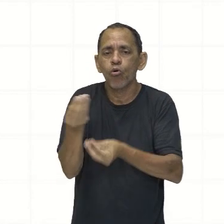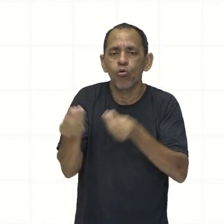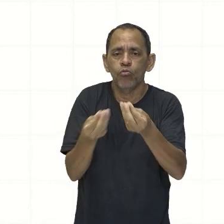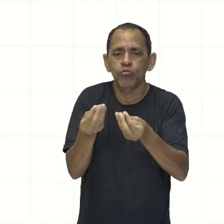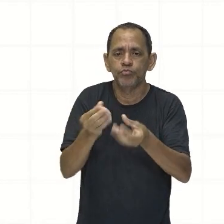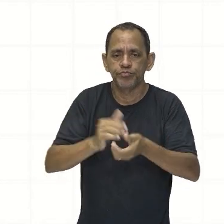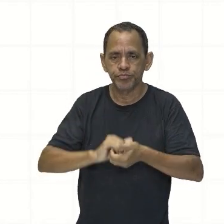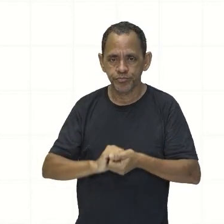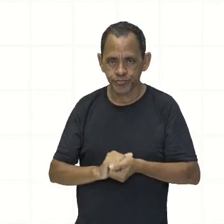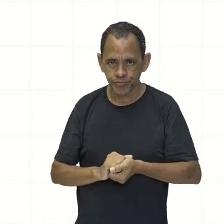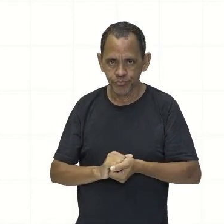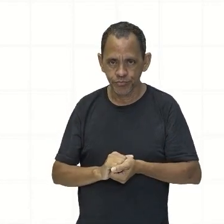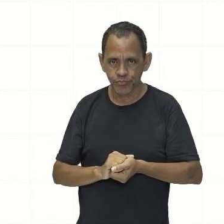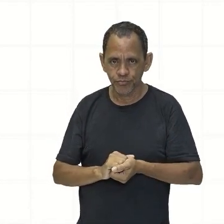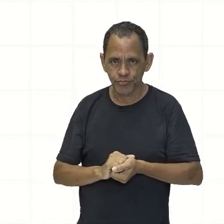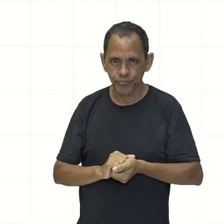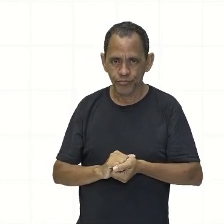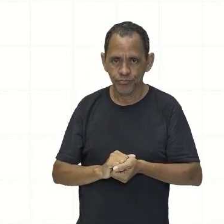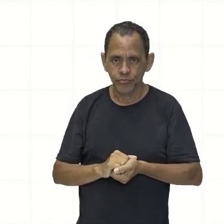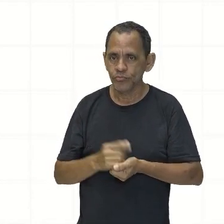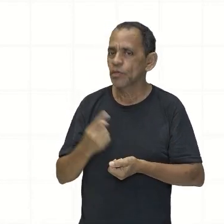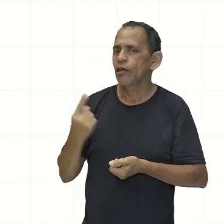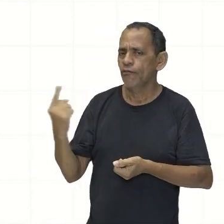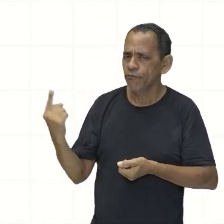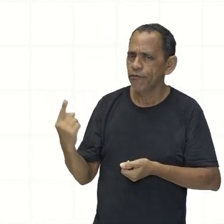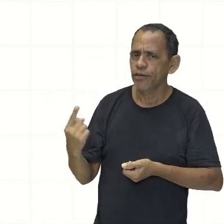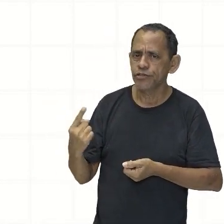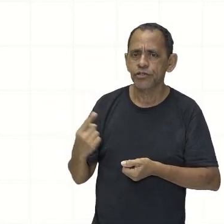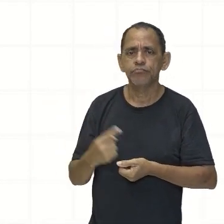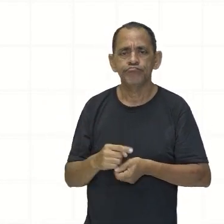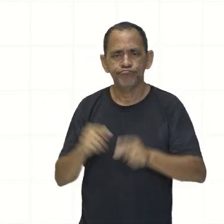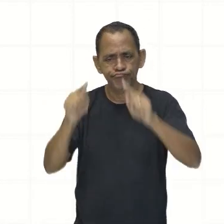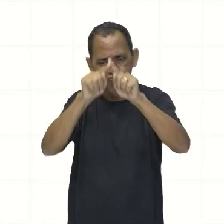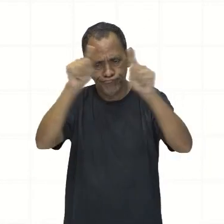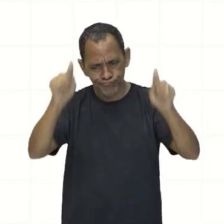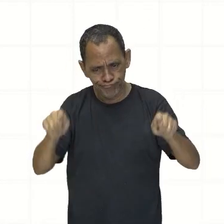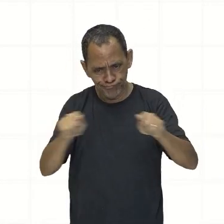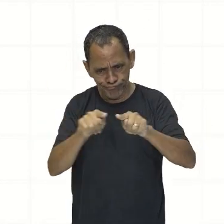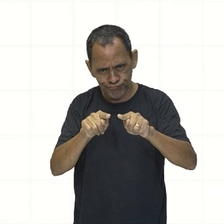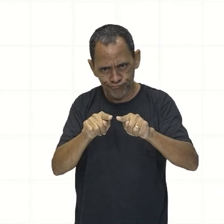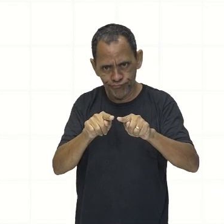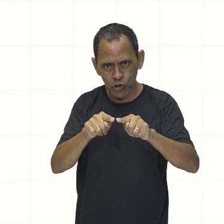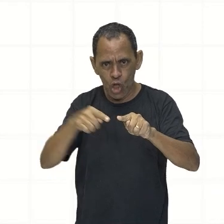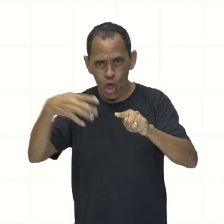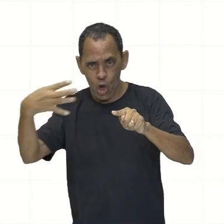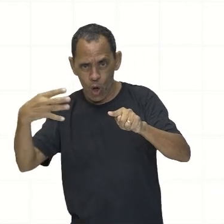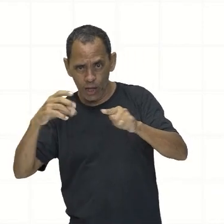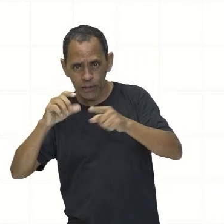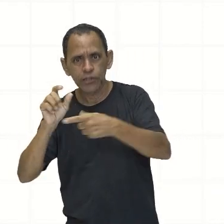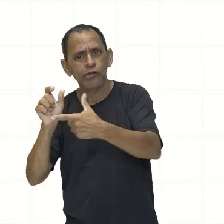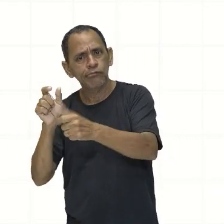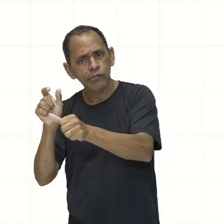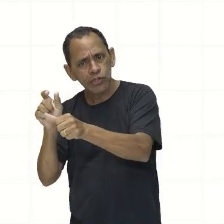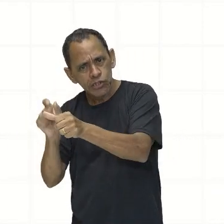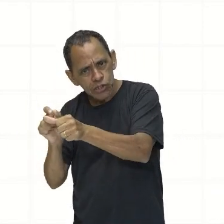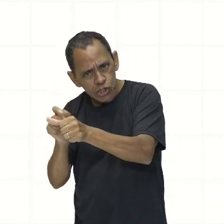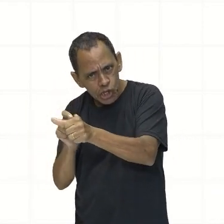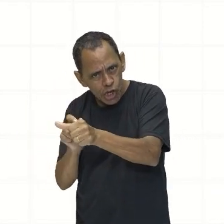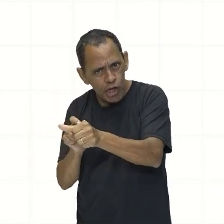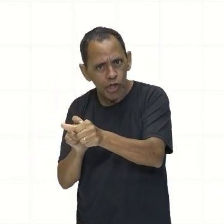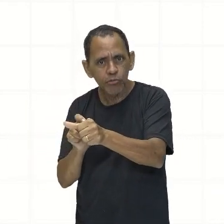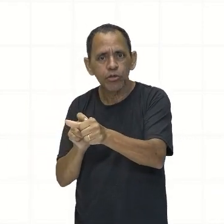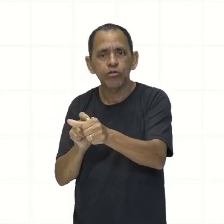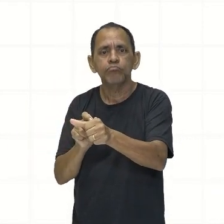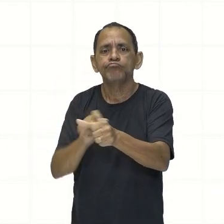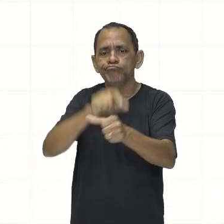largura 4 centímetros e comprimento 7 centímetros, sabendo que sua área é determinada pela por uma